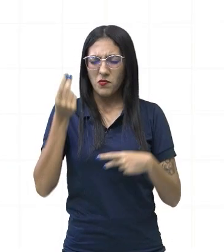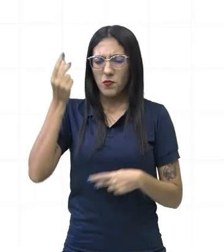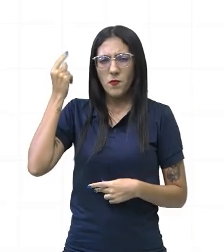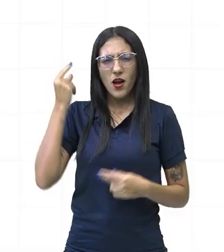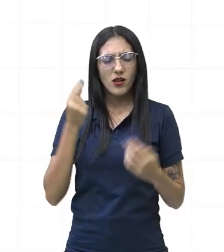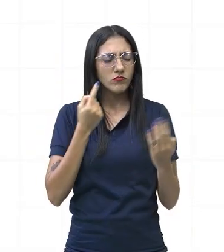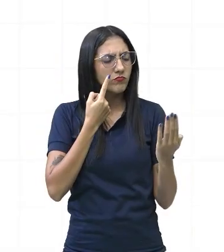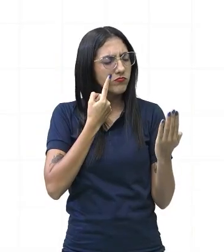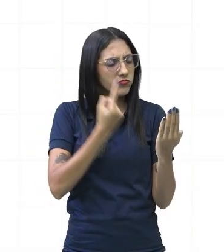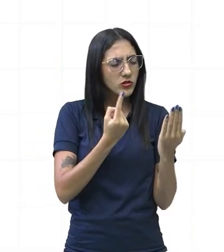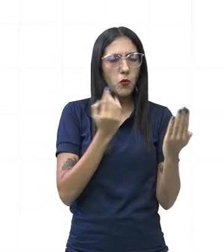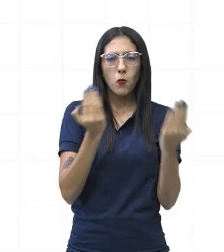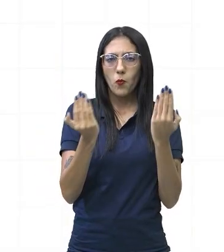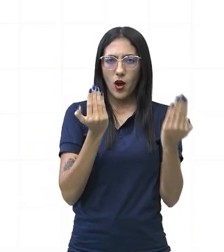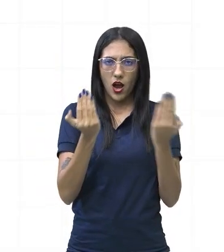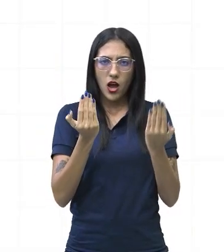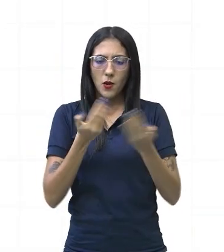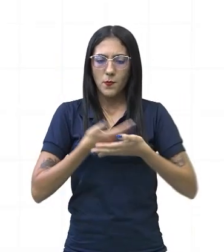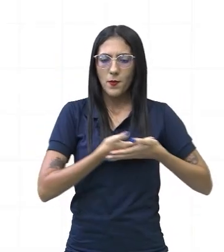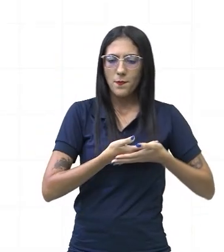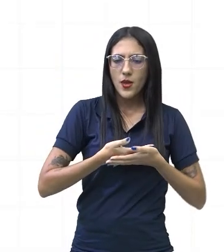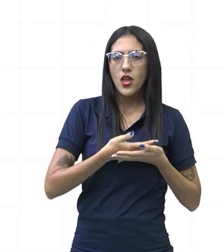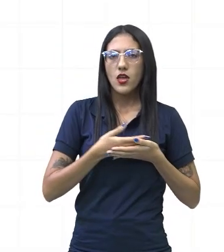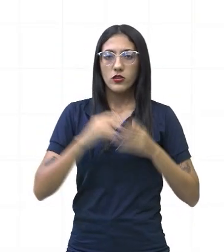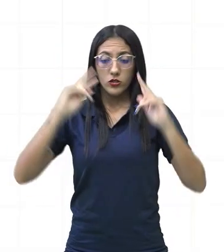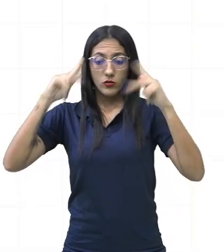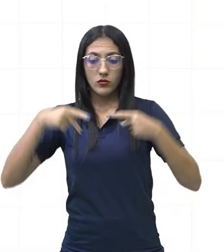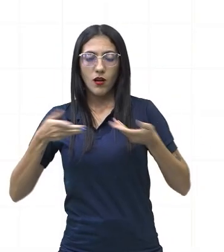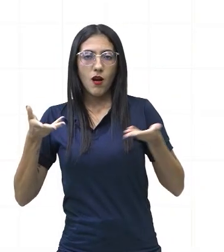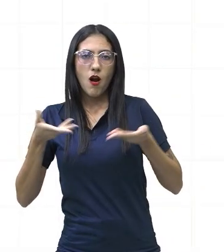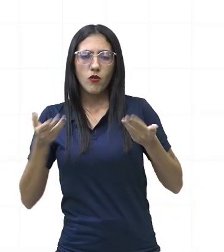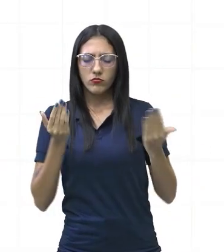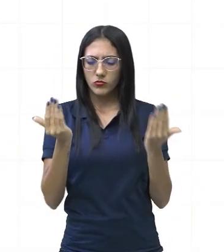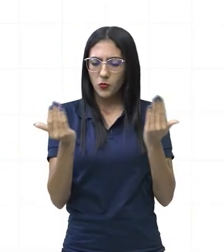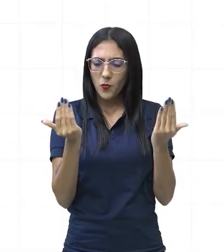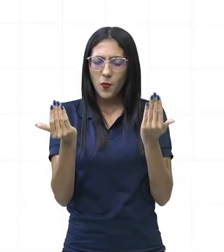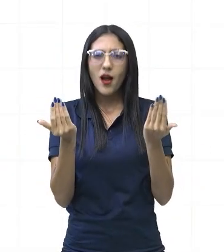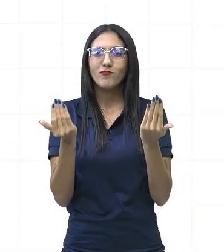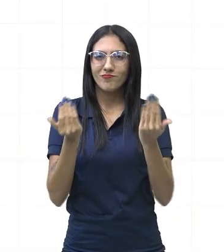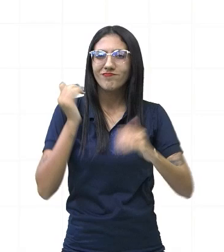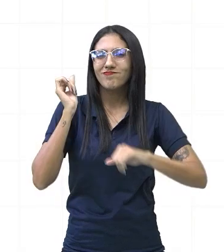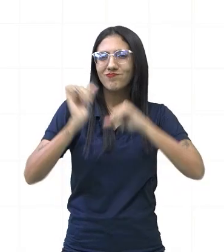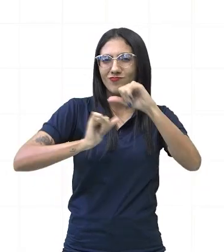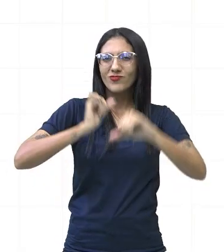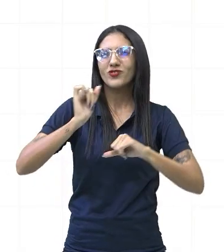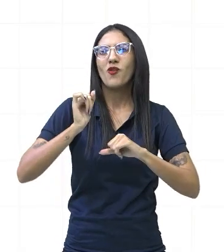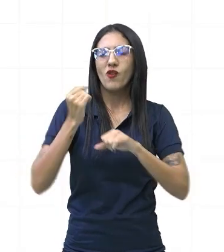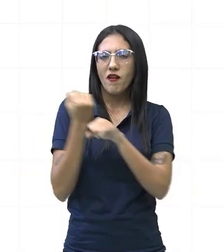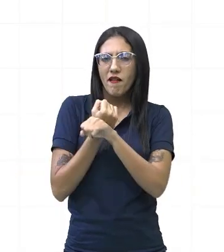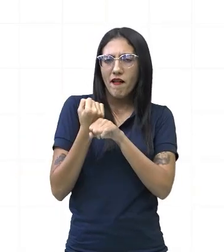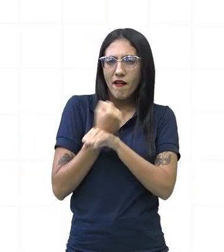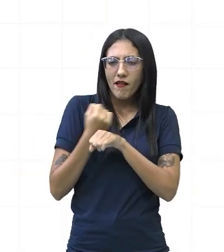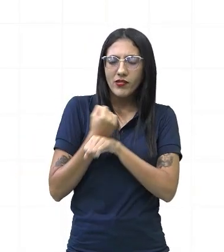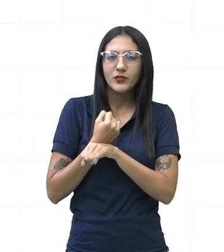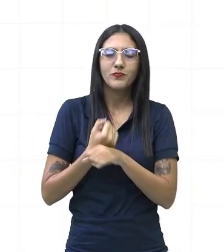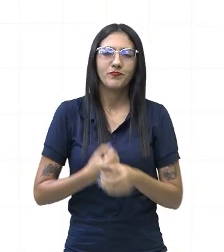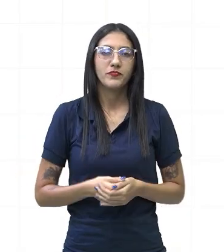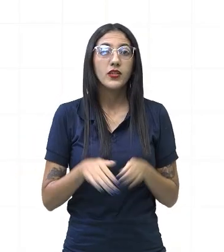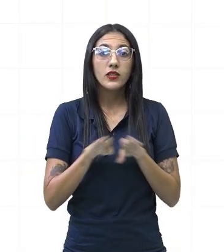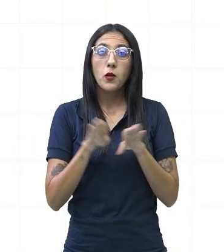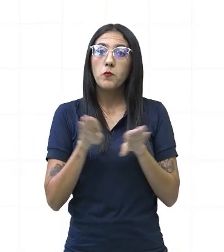comparamos com uma foto atual, percebemos que o tempo passou. Se olharmos uma foto de nossos